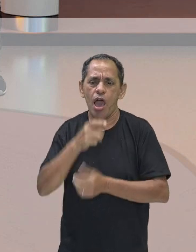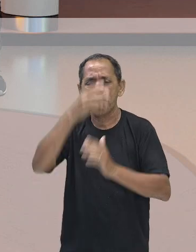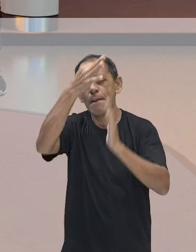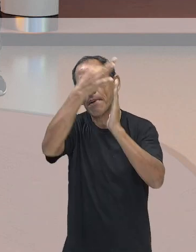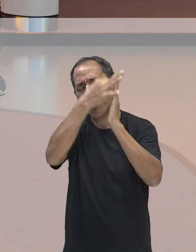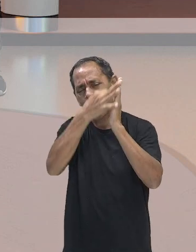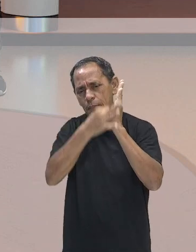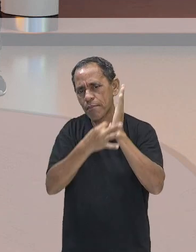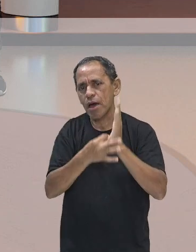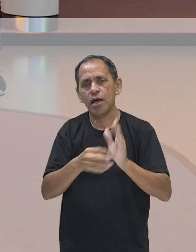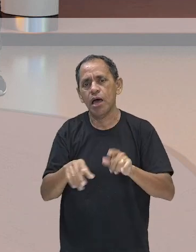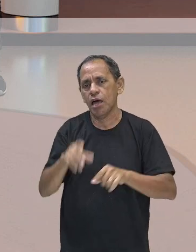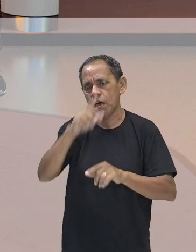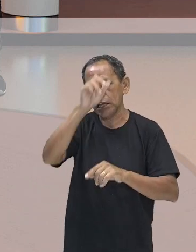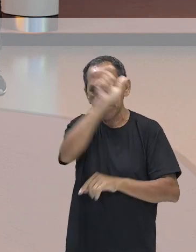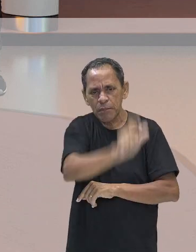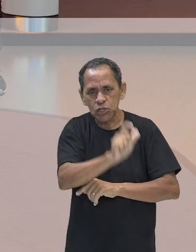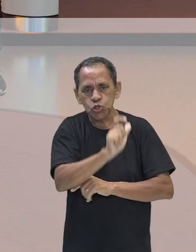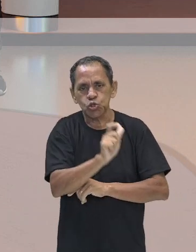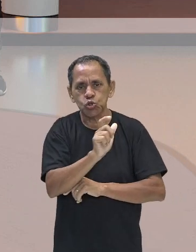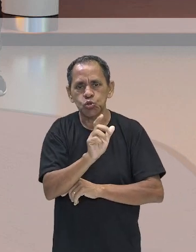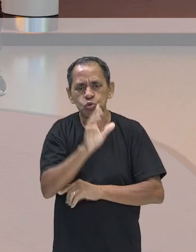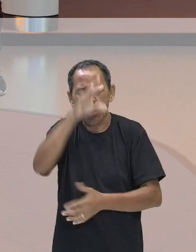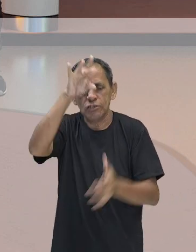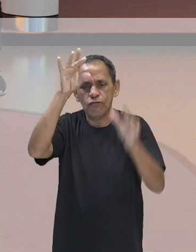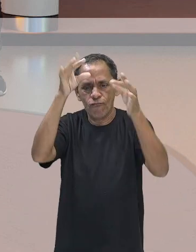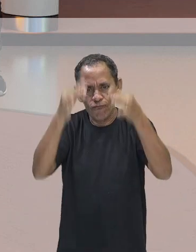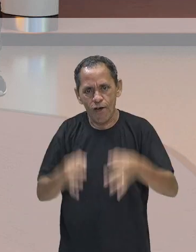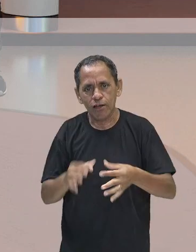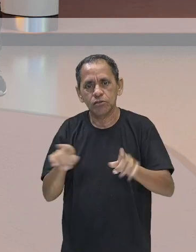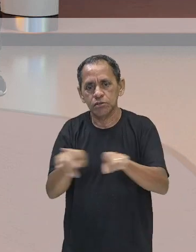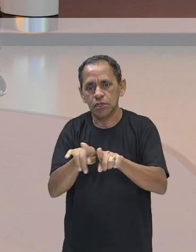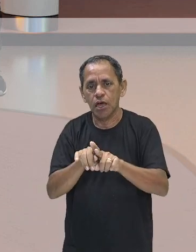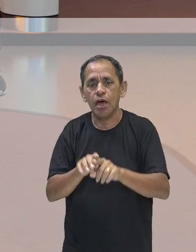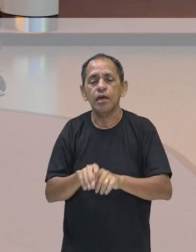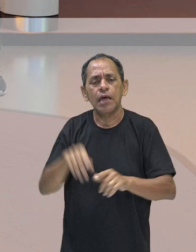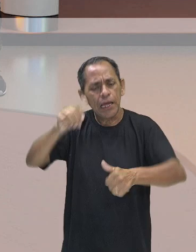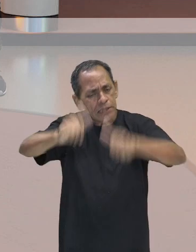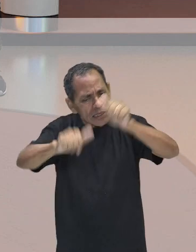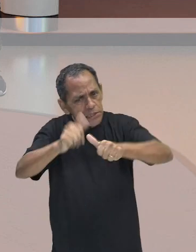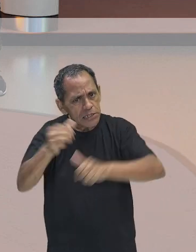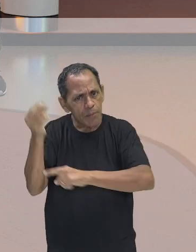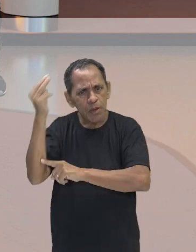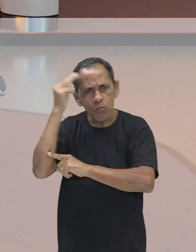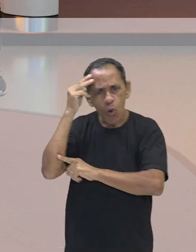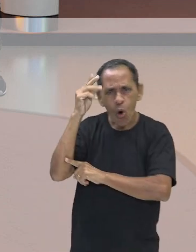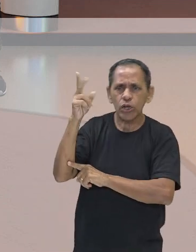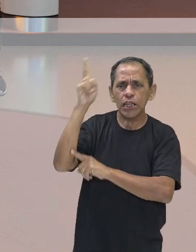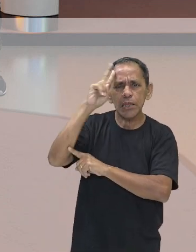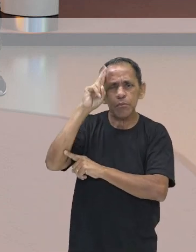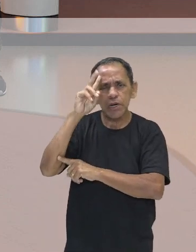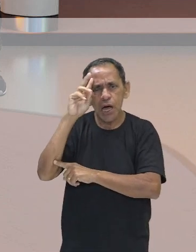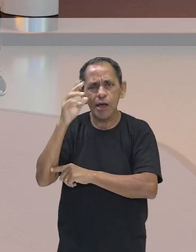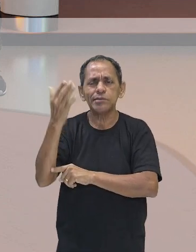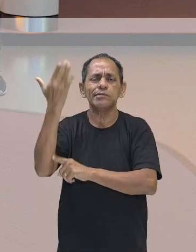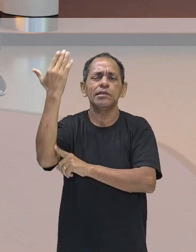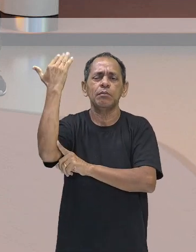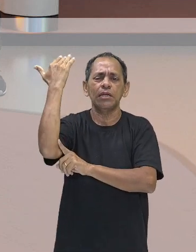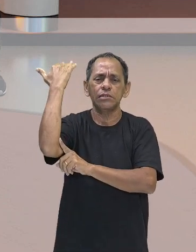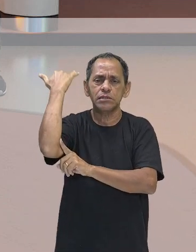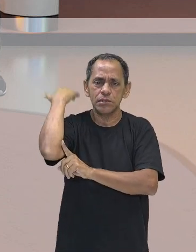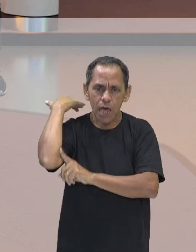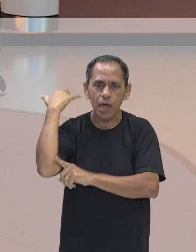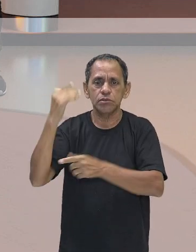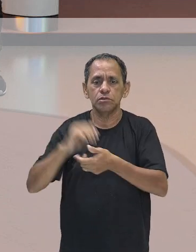como fidedigno, mas a gente quer analisar a memória, as lembranças que ela tem e através